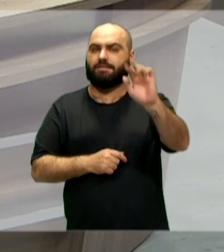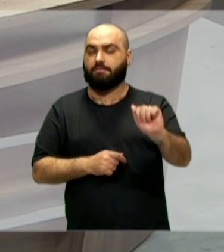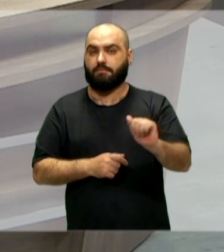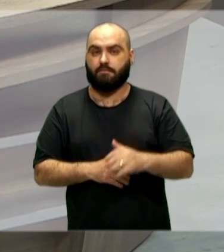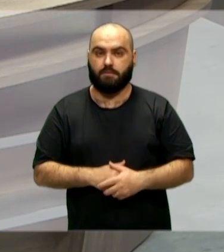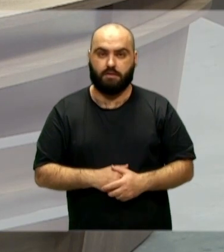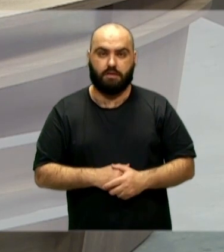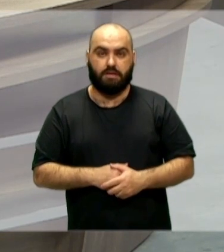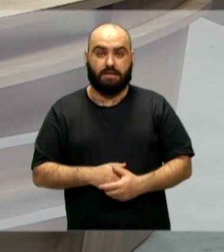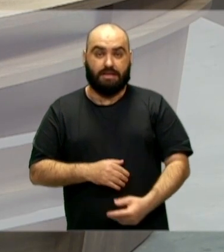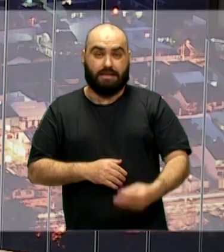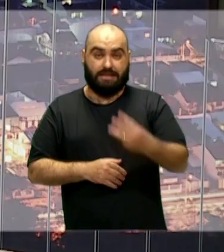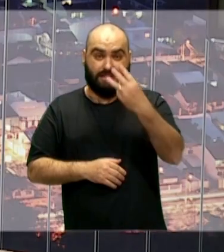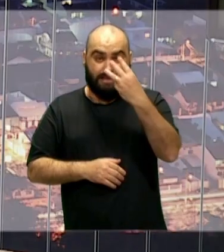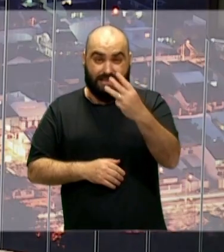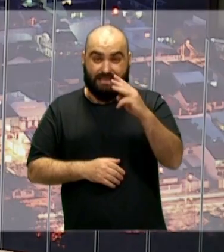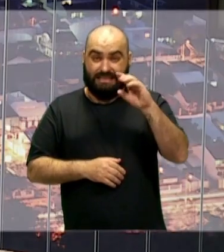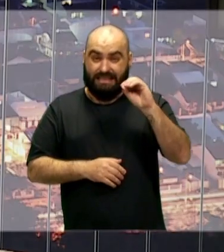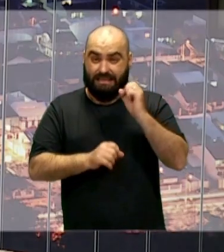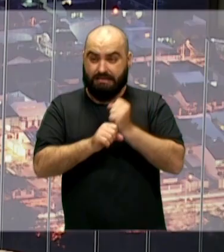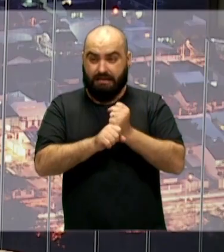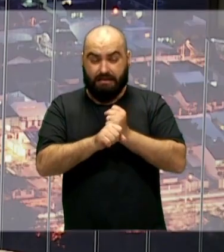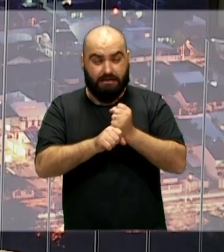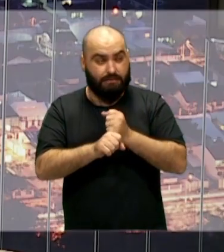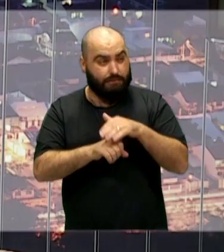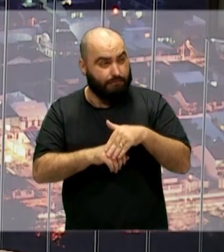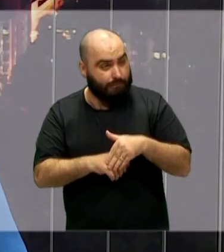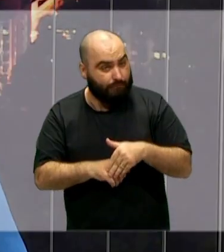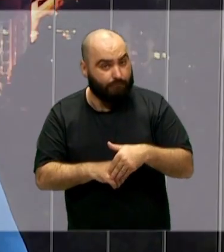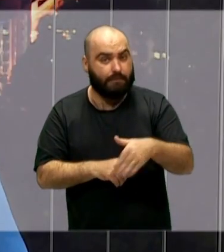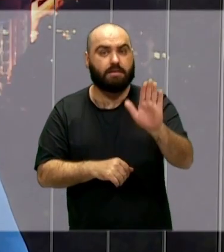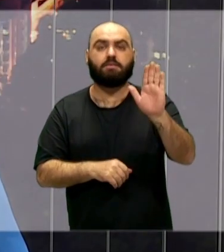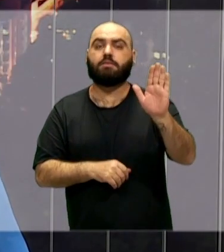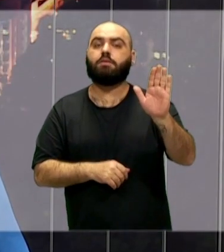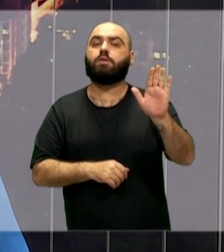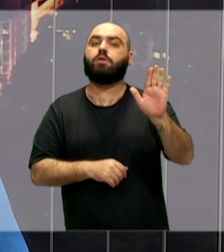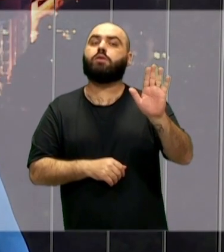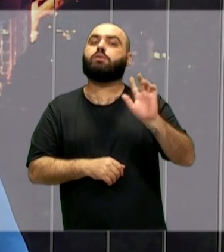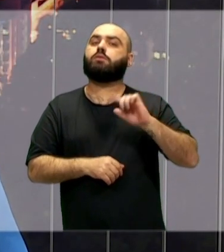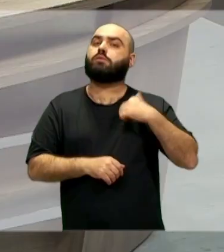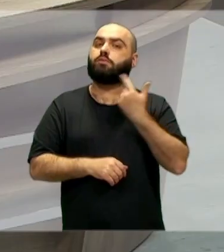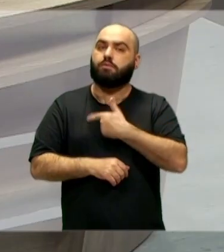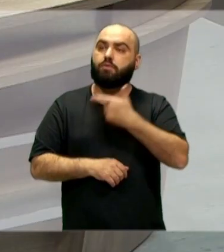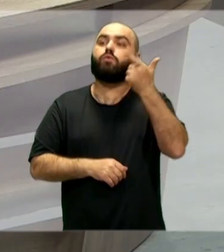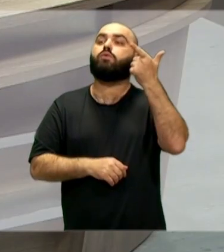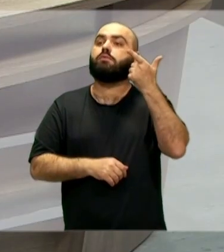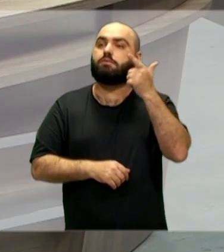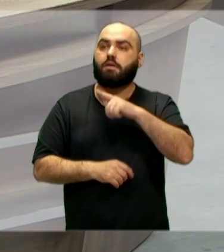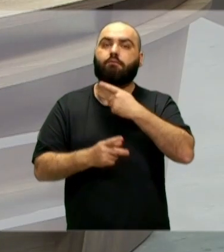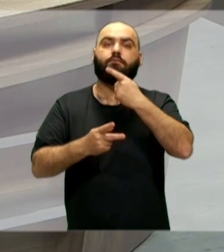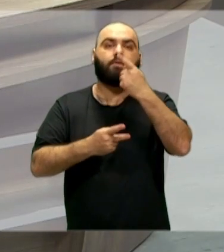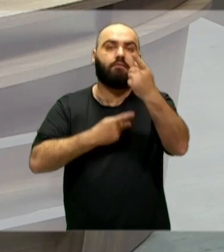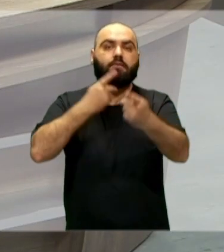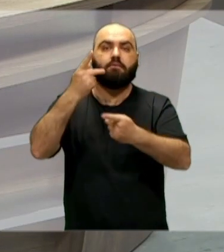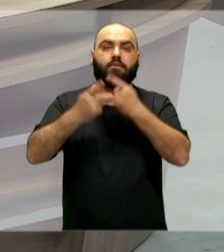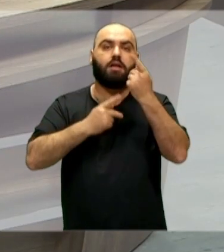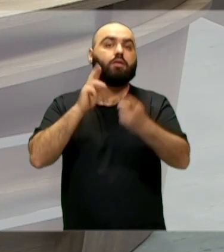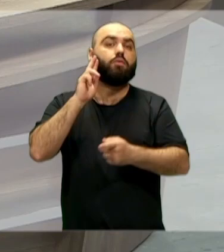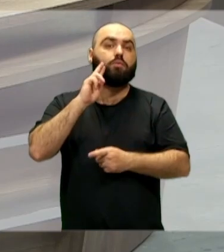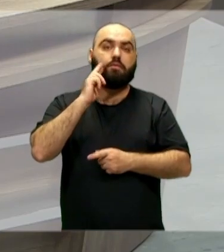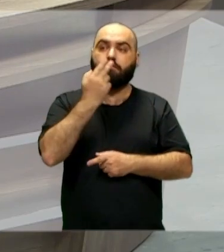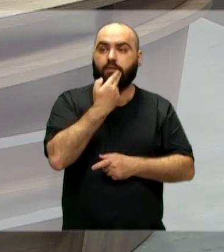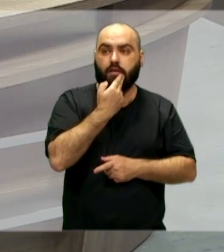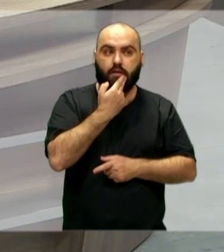30 e poucos anos depois, quer dizer, a gente consegue se falar disso numa novela das 9. Isso é bom,